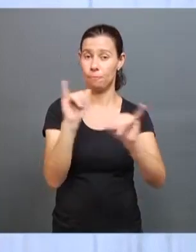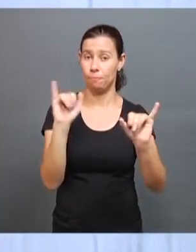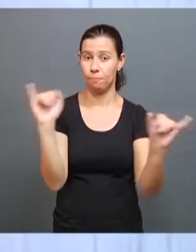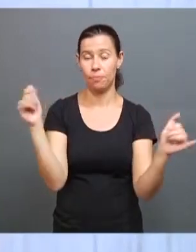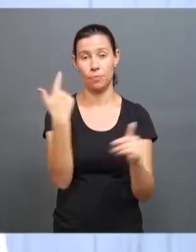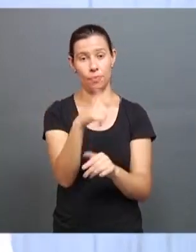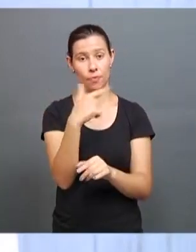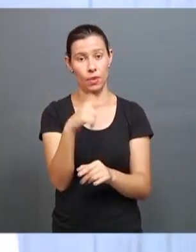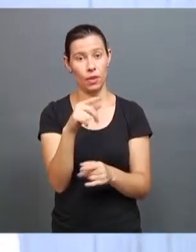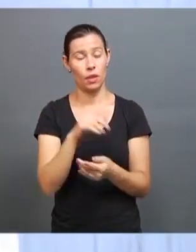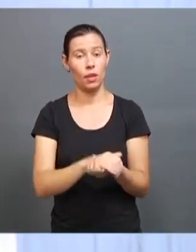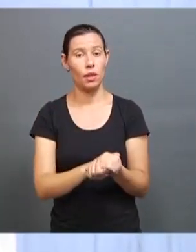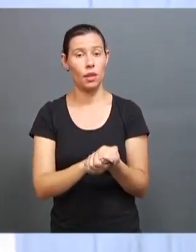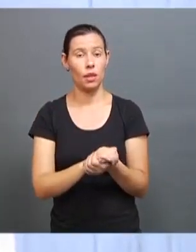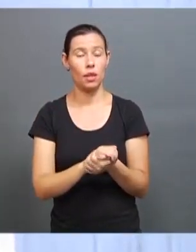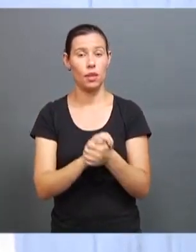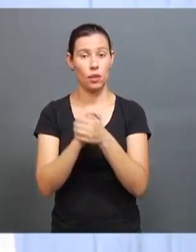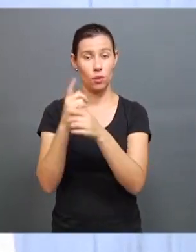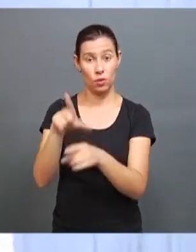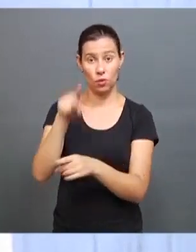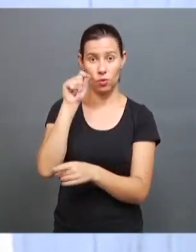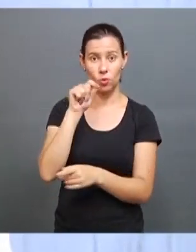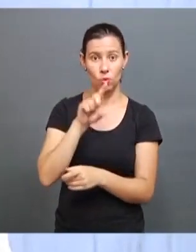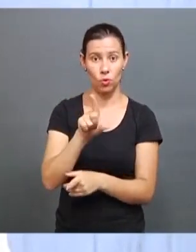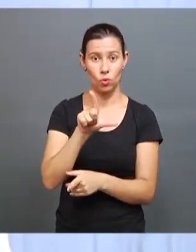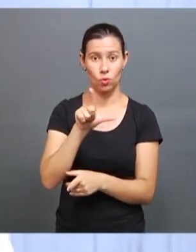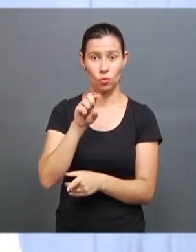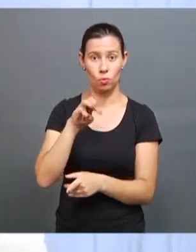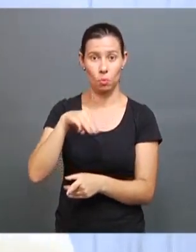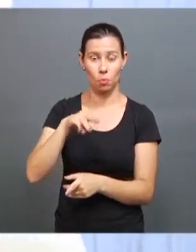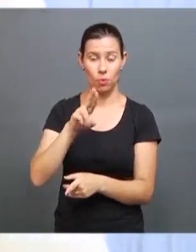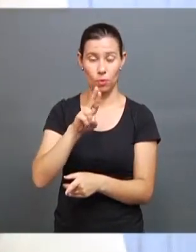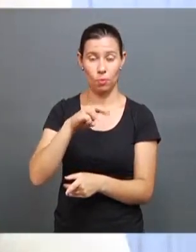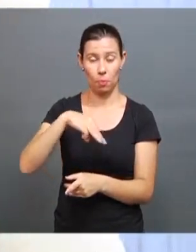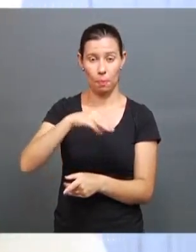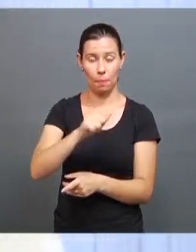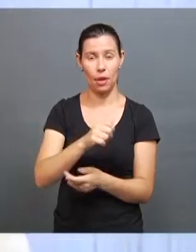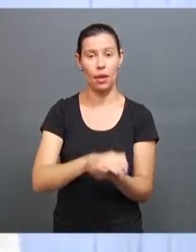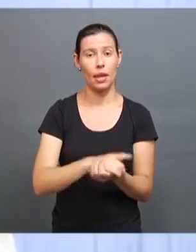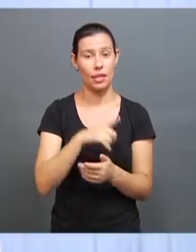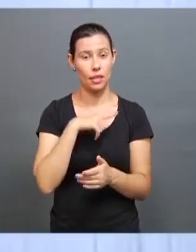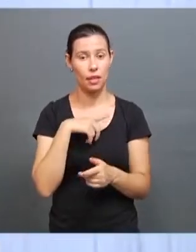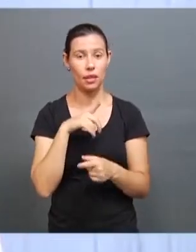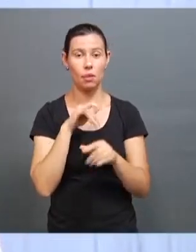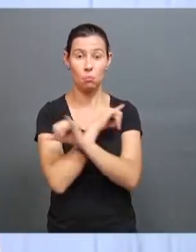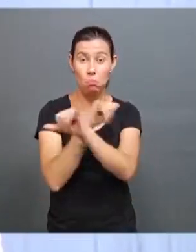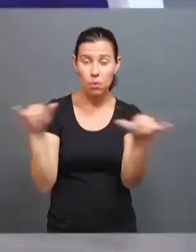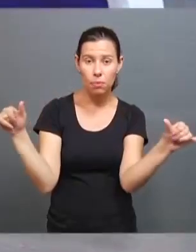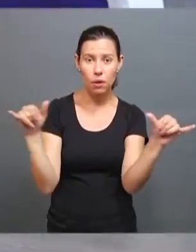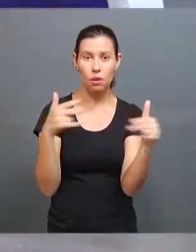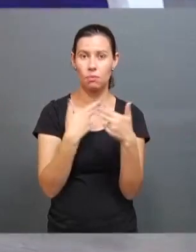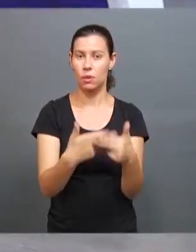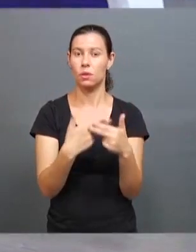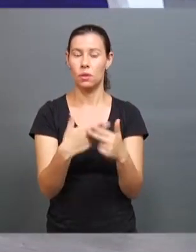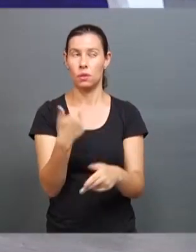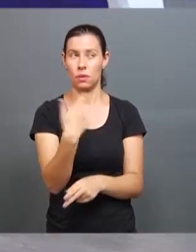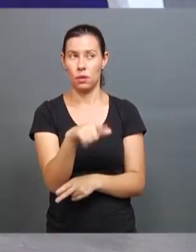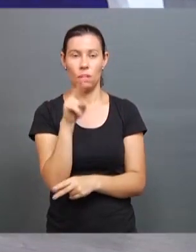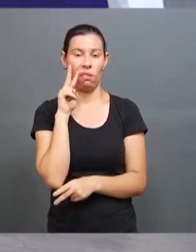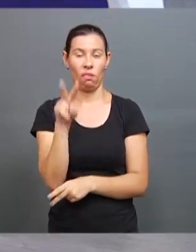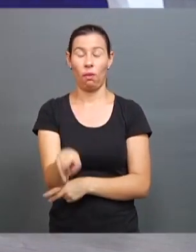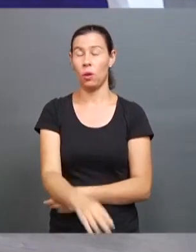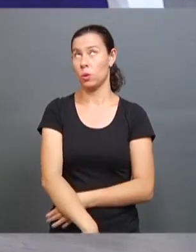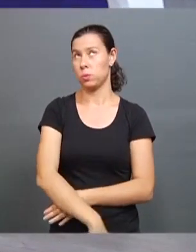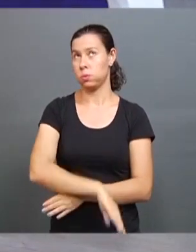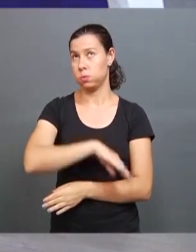Luna para ela assistir no YouTube, ela não tem paciência com a propaganda. Olha que interessante. Geração muito diferente. É uma geração que,